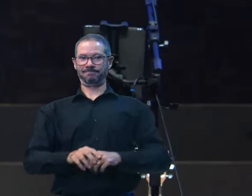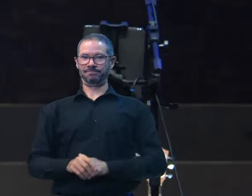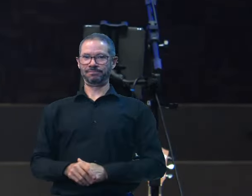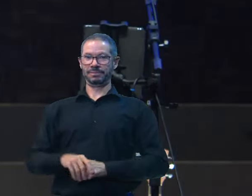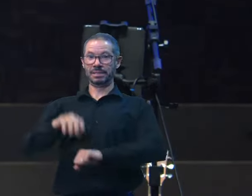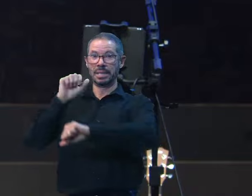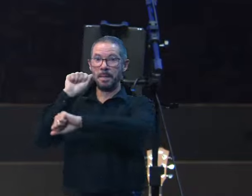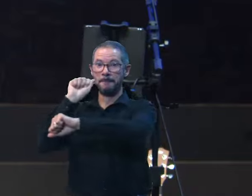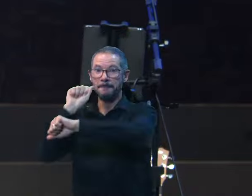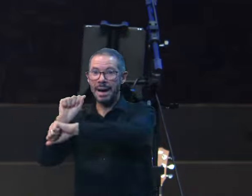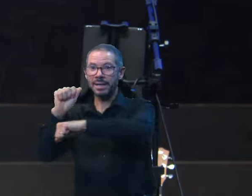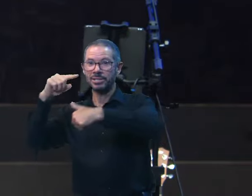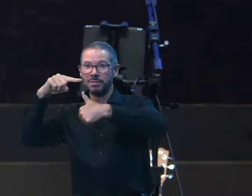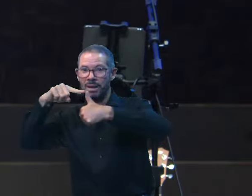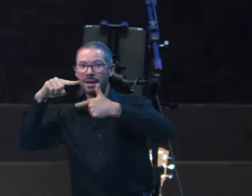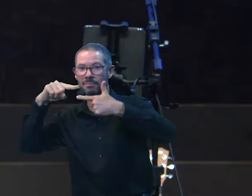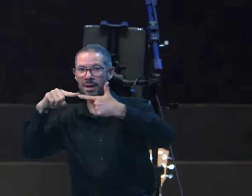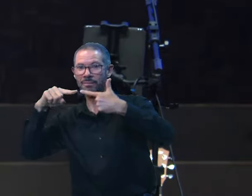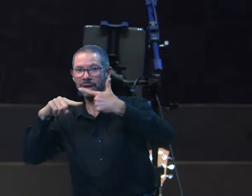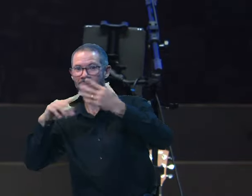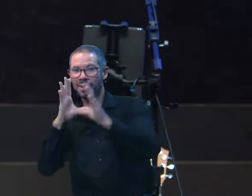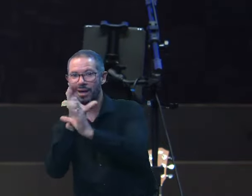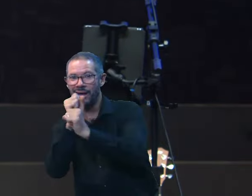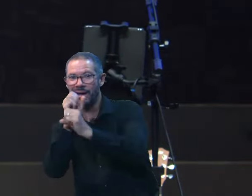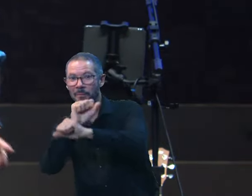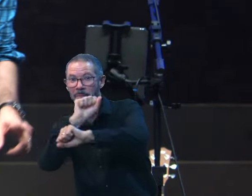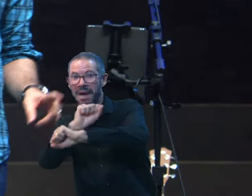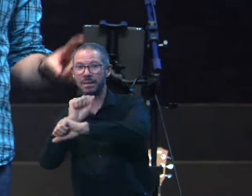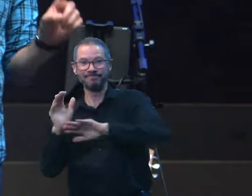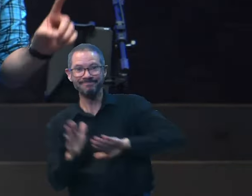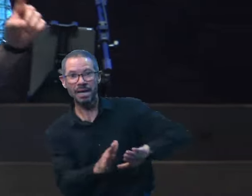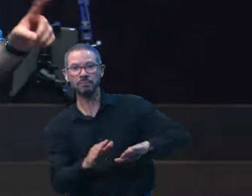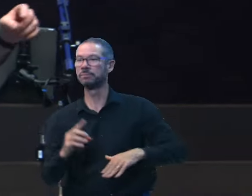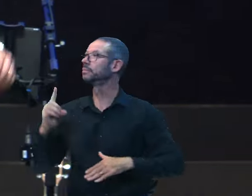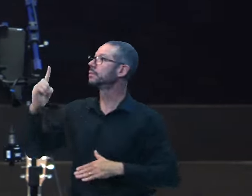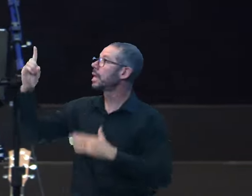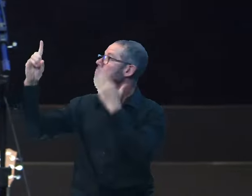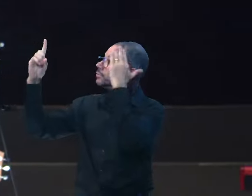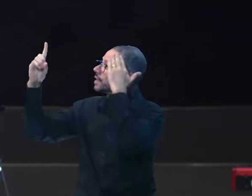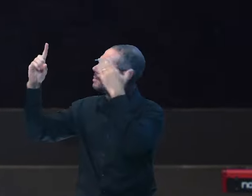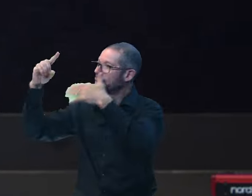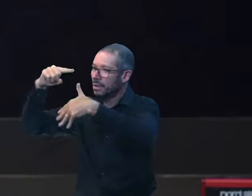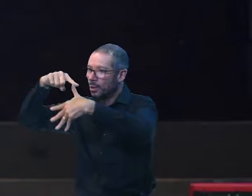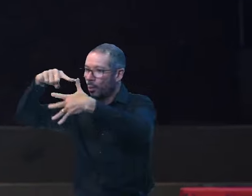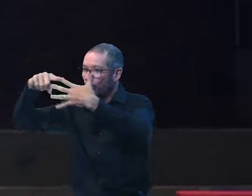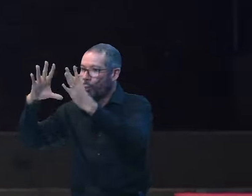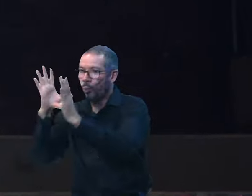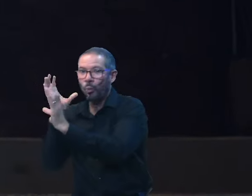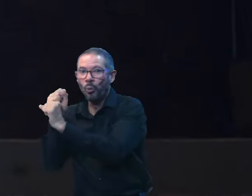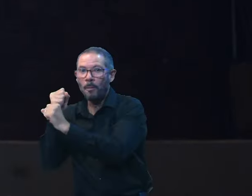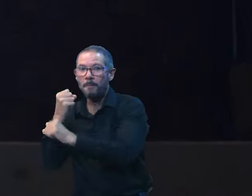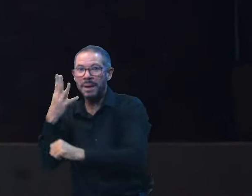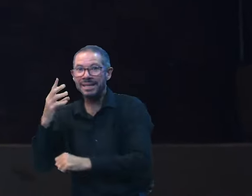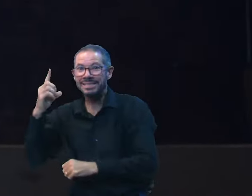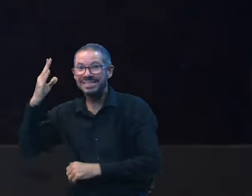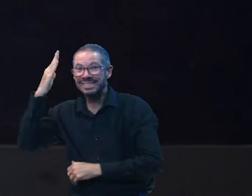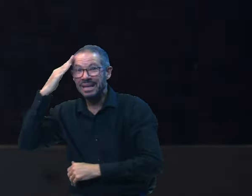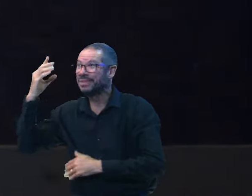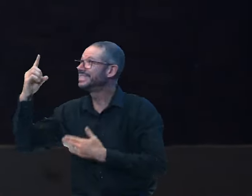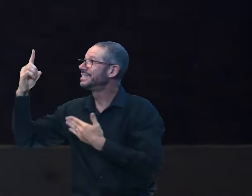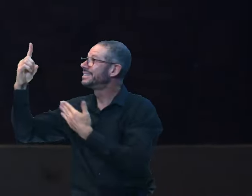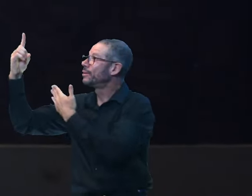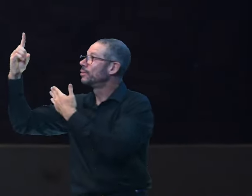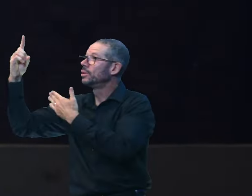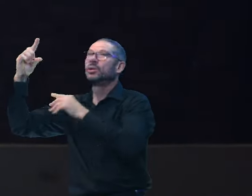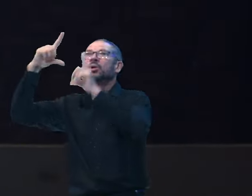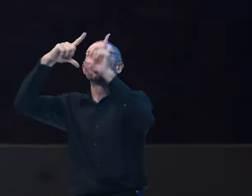É parar de contar. E sabe? Deus sabe contar muito bem. A Bíblia fala que Ele conta